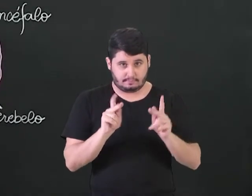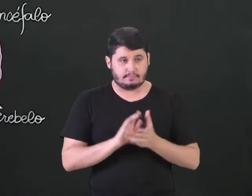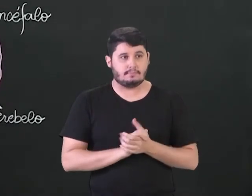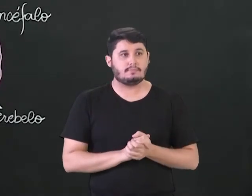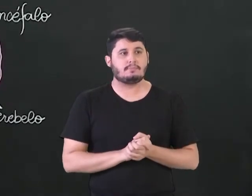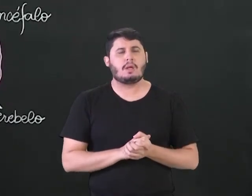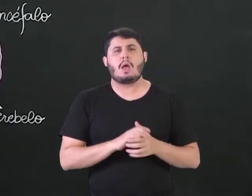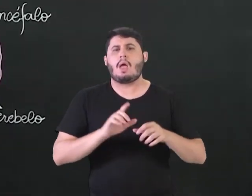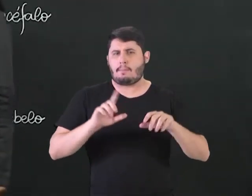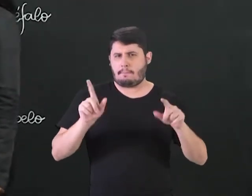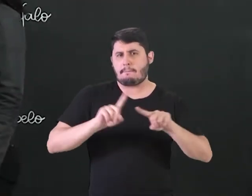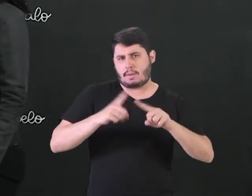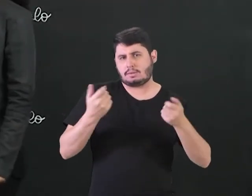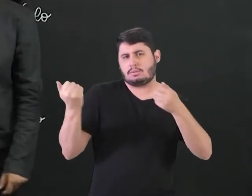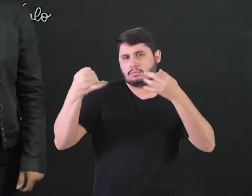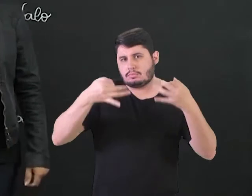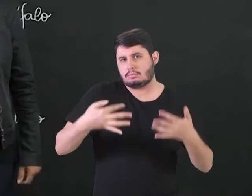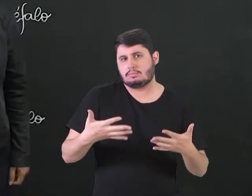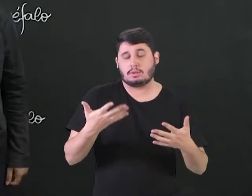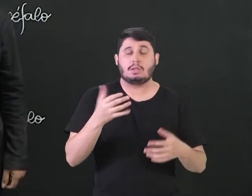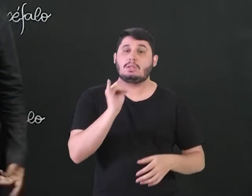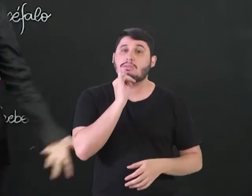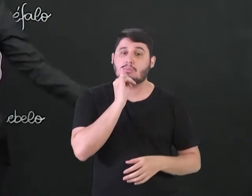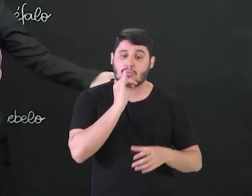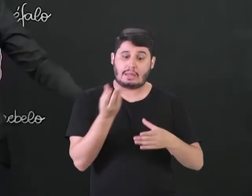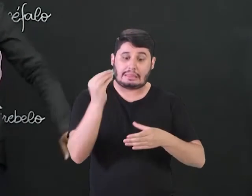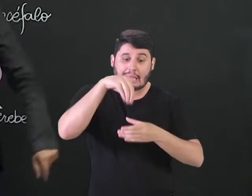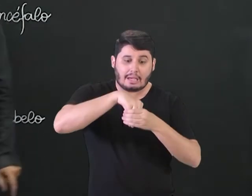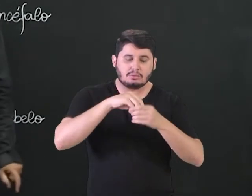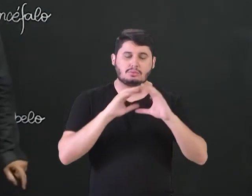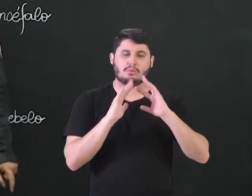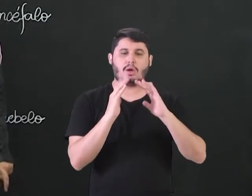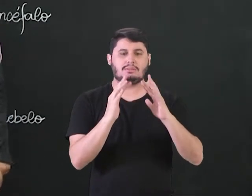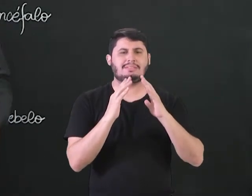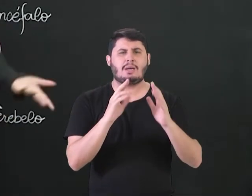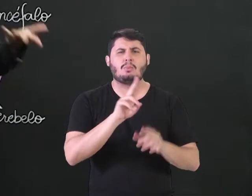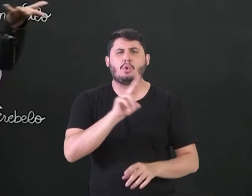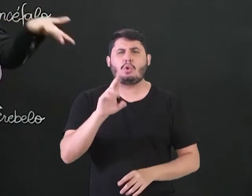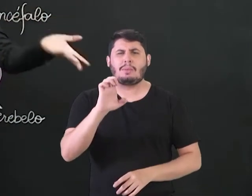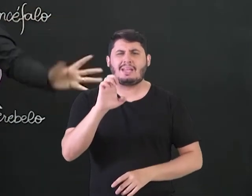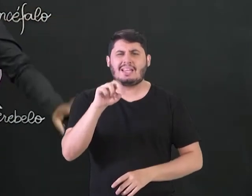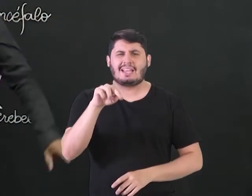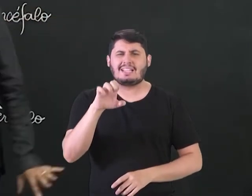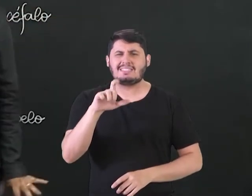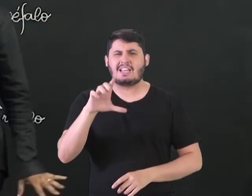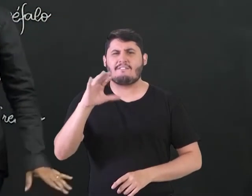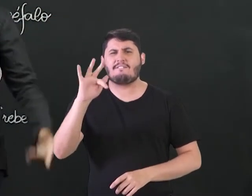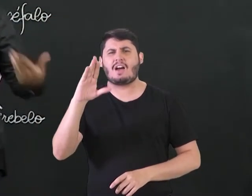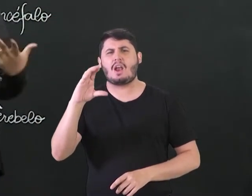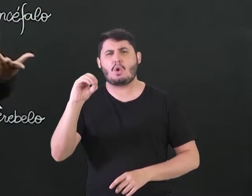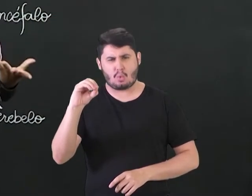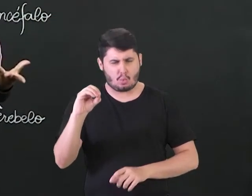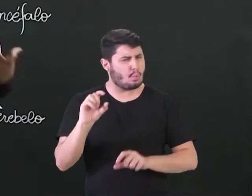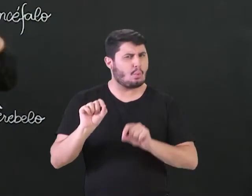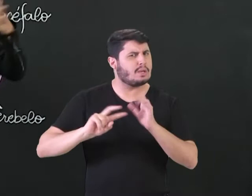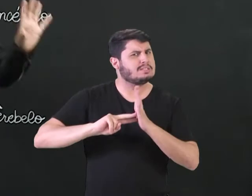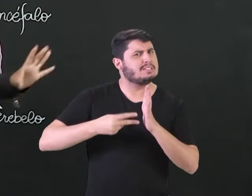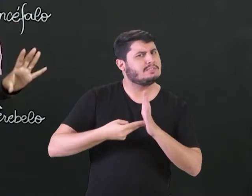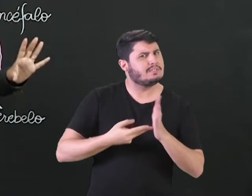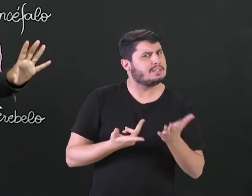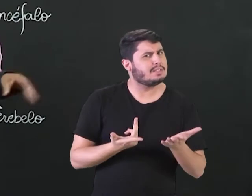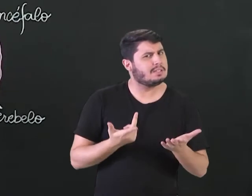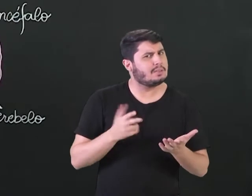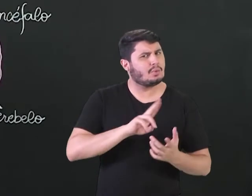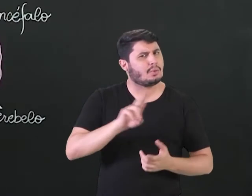eu falo pra você, tá, e esse encéfalo aqui, hein? O que, que é esse tal desse encéfalo? Você, ah, eu não sabia de encéfalo. Eu sabia de cérebro, é um